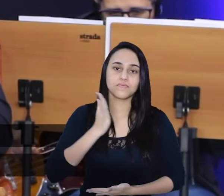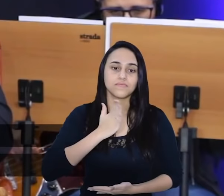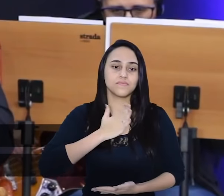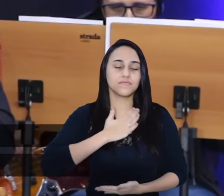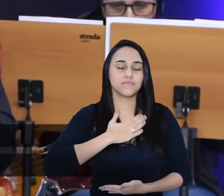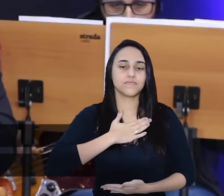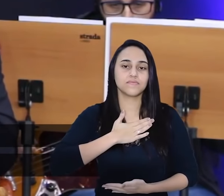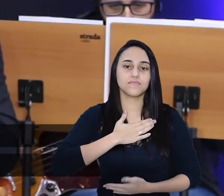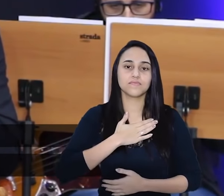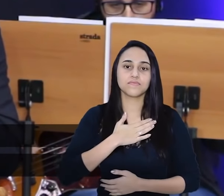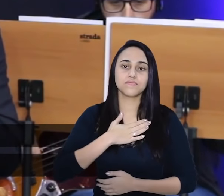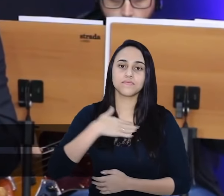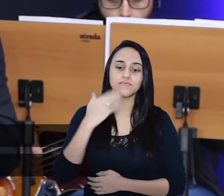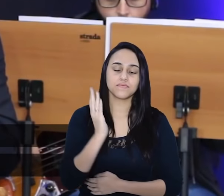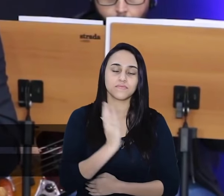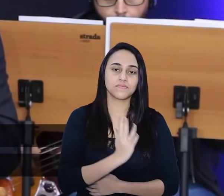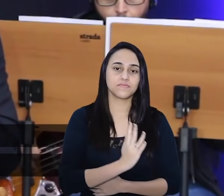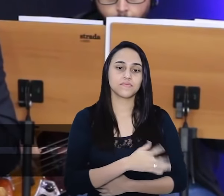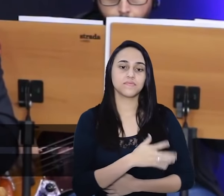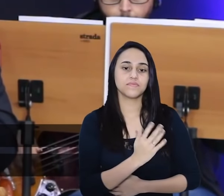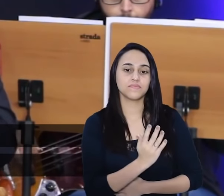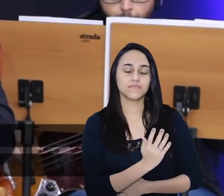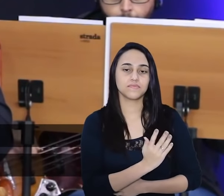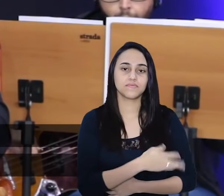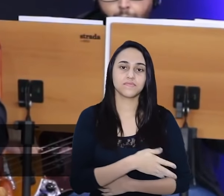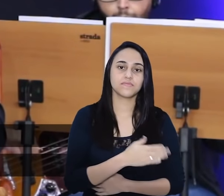começando em meu